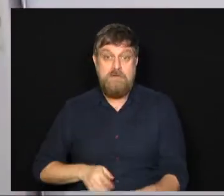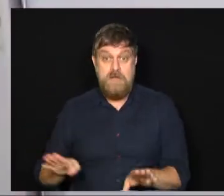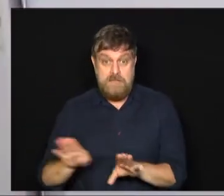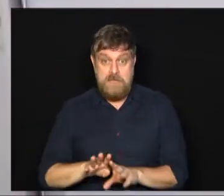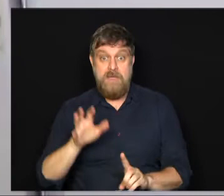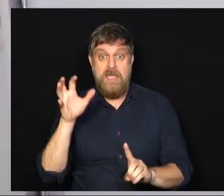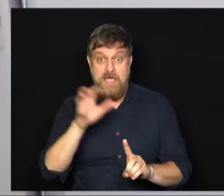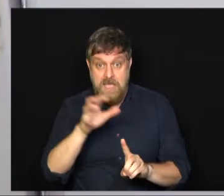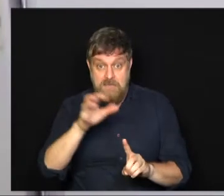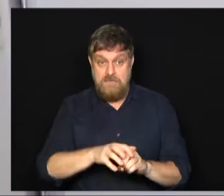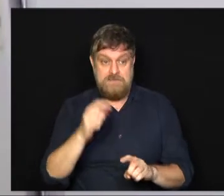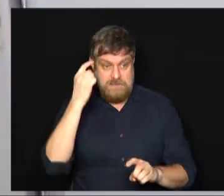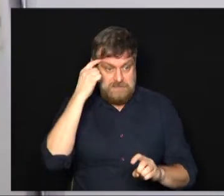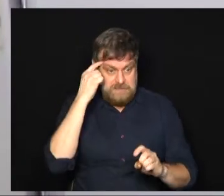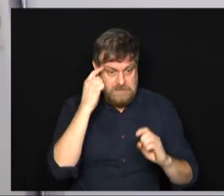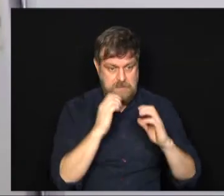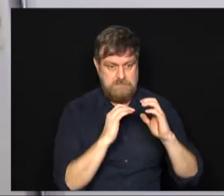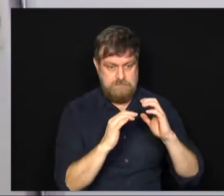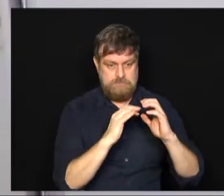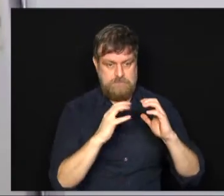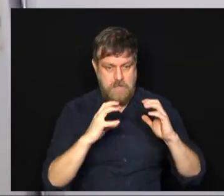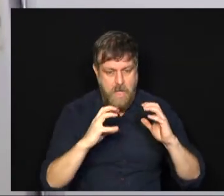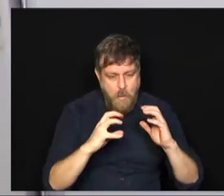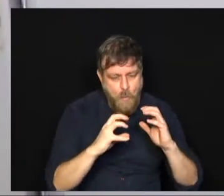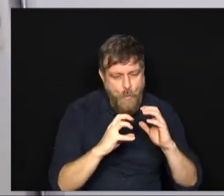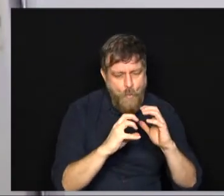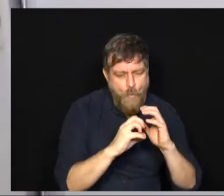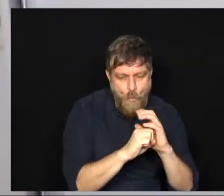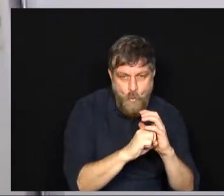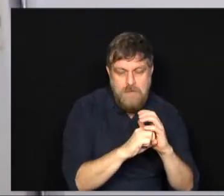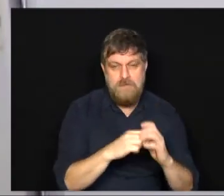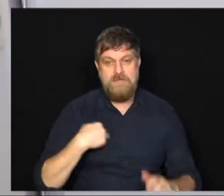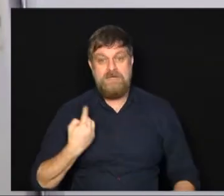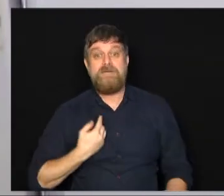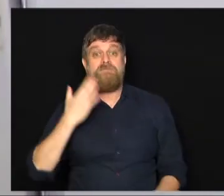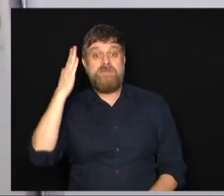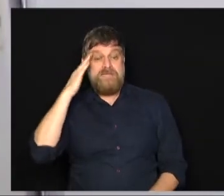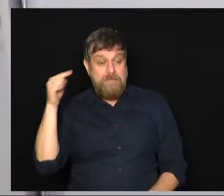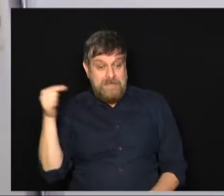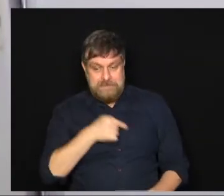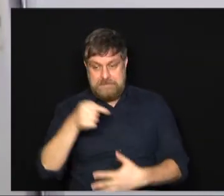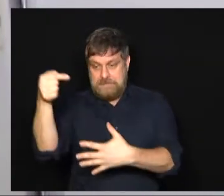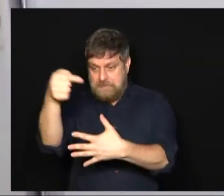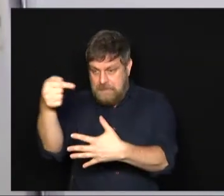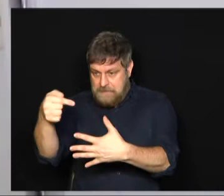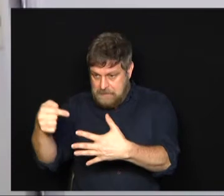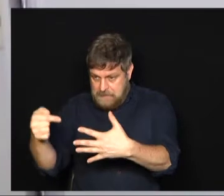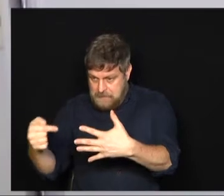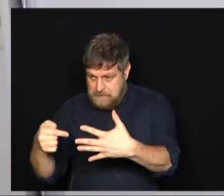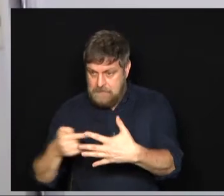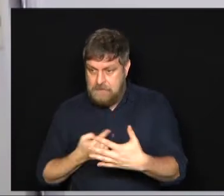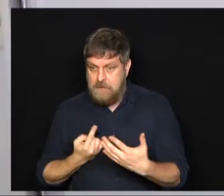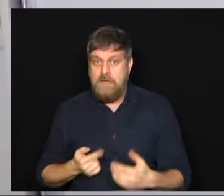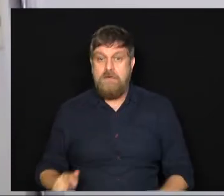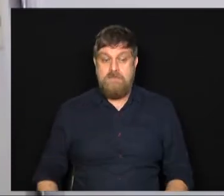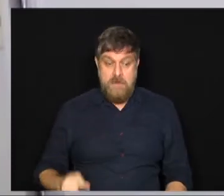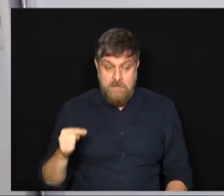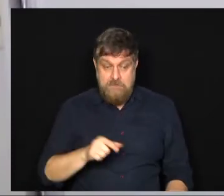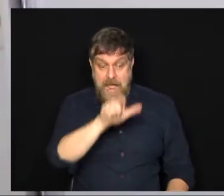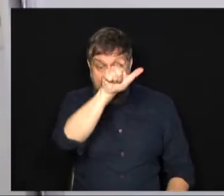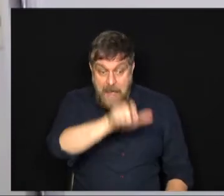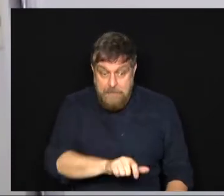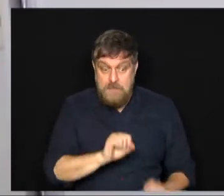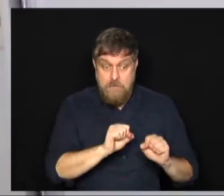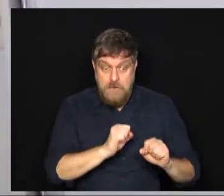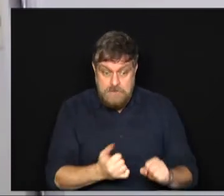também o paciente com doença de Alzheimer, né? Então, a gente sabe que esses fatores de risco, eles tornam o seu cérebro mais vulnerável à